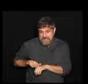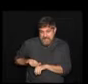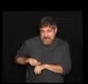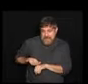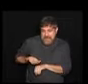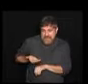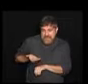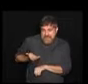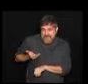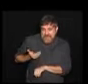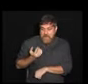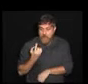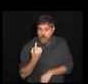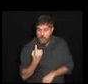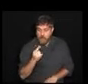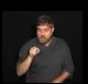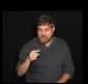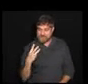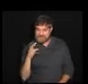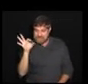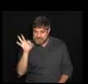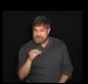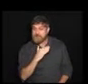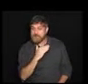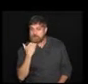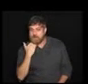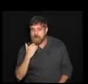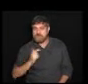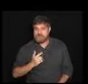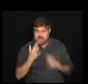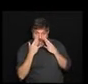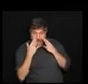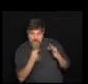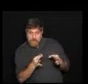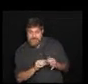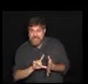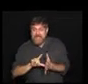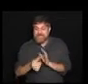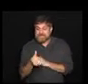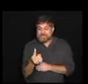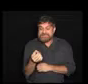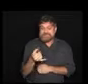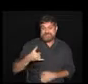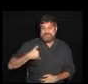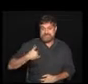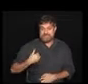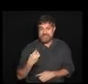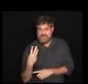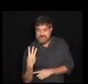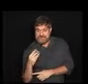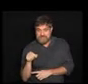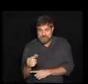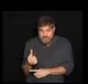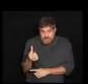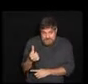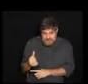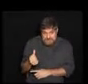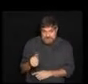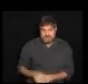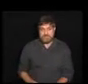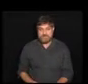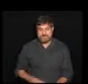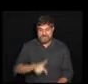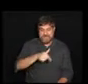mortalidade vai para 1,3%, mas chama atenção, após 60 anos, 3,6%,